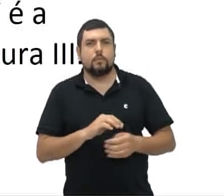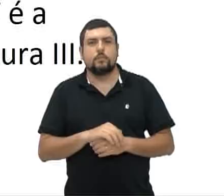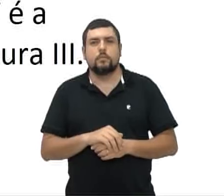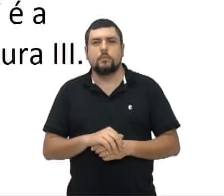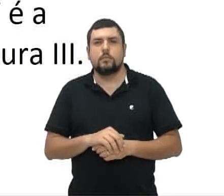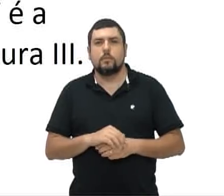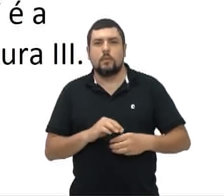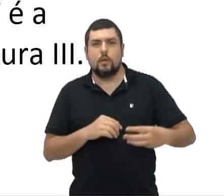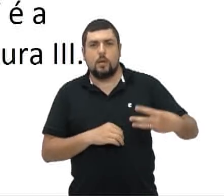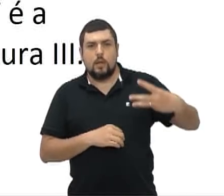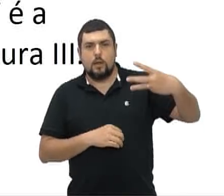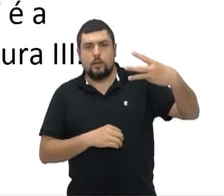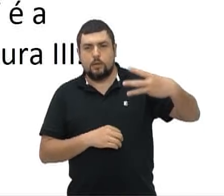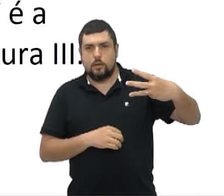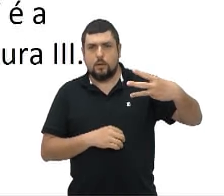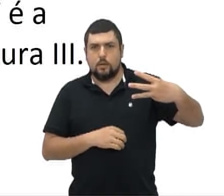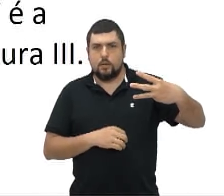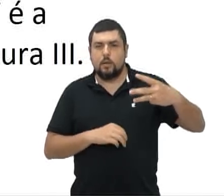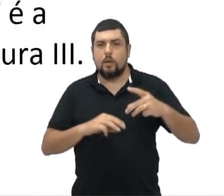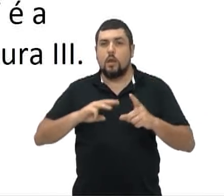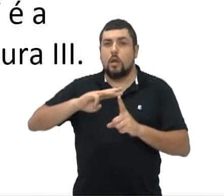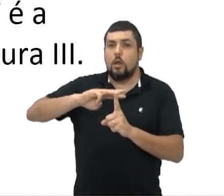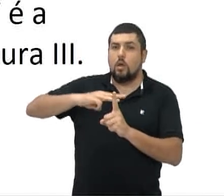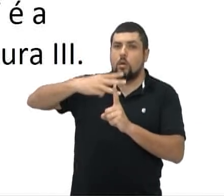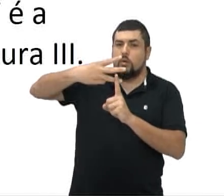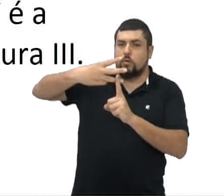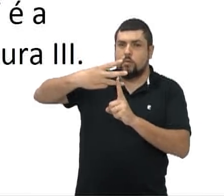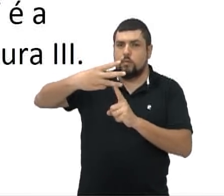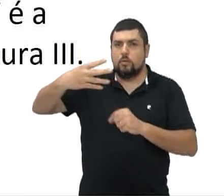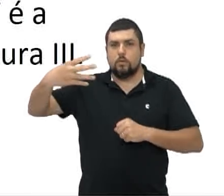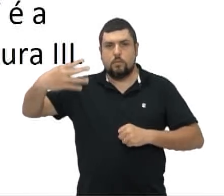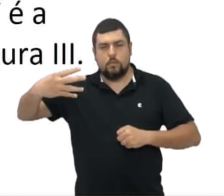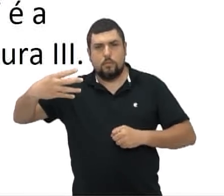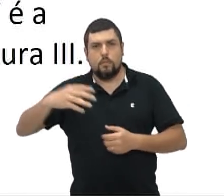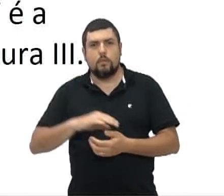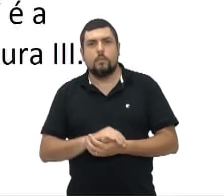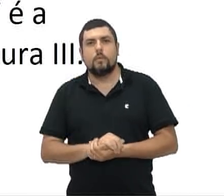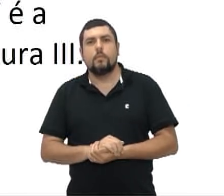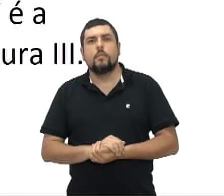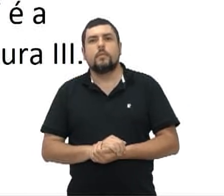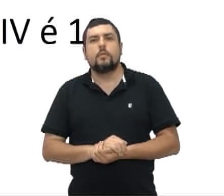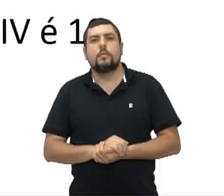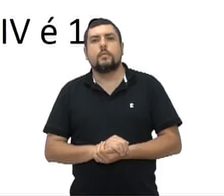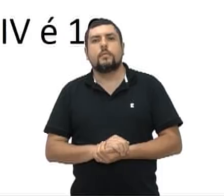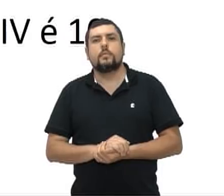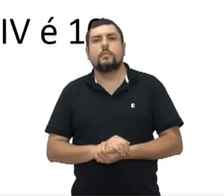figura 3 é o triplo do perímetro da figura 4? Vamos lá.